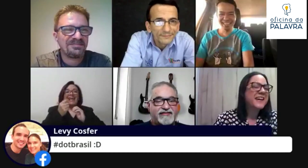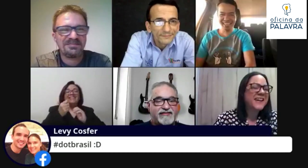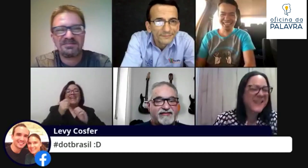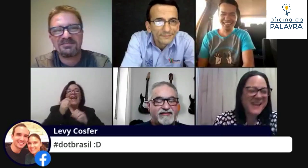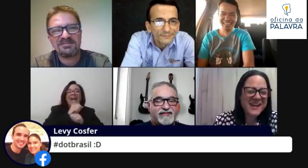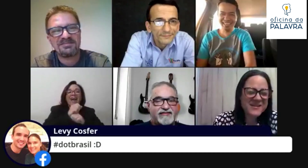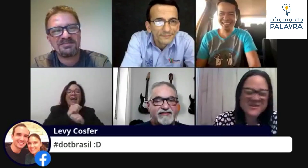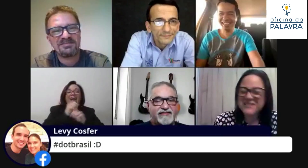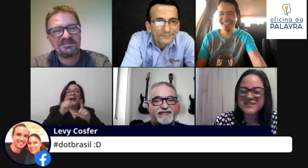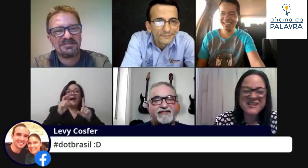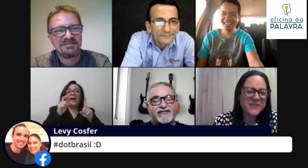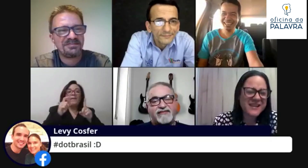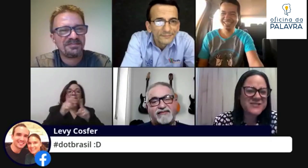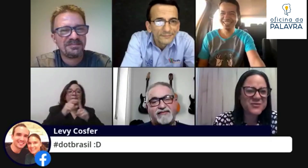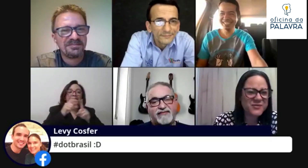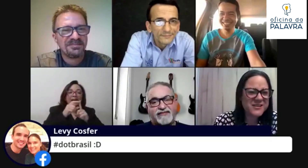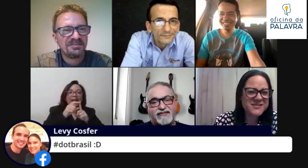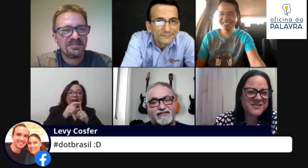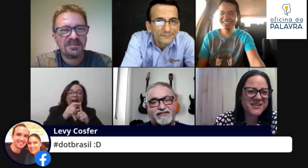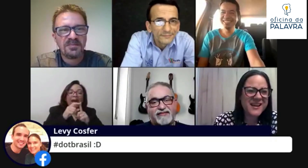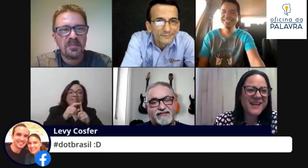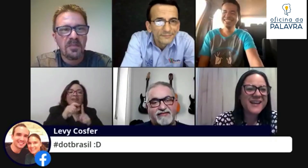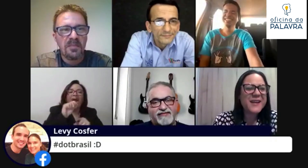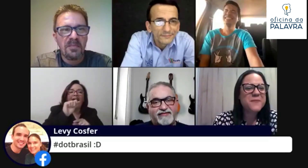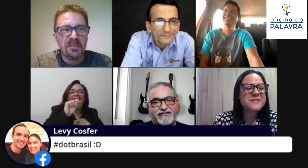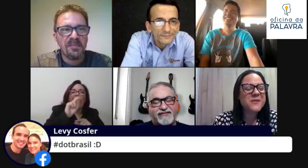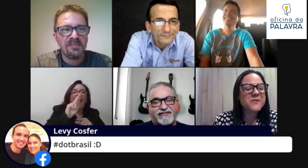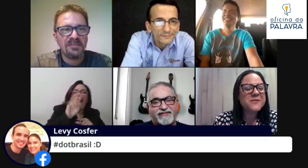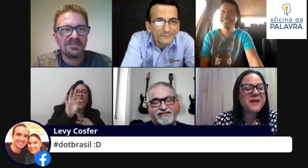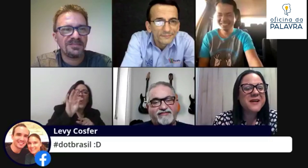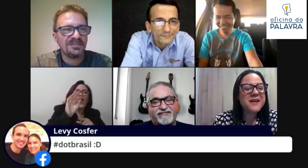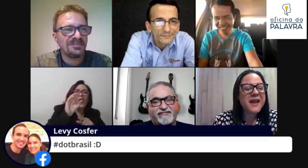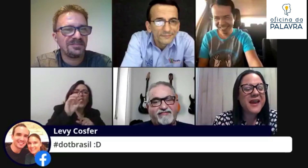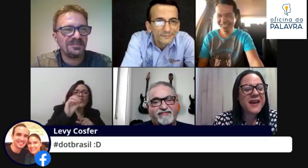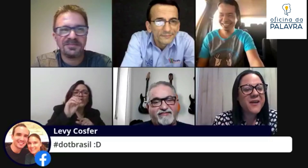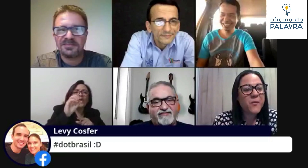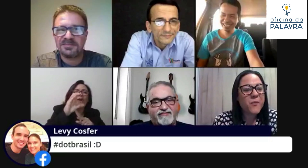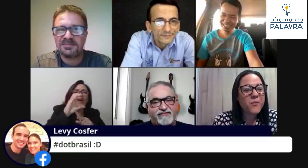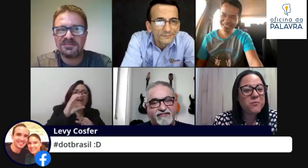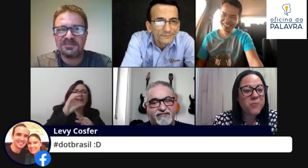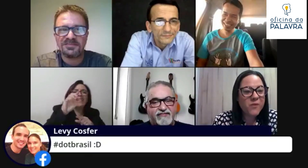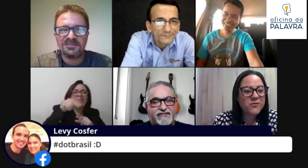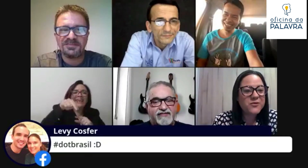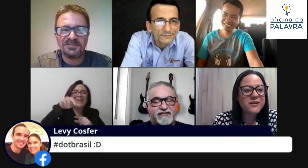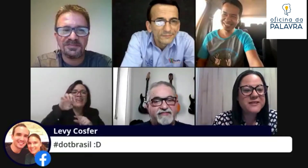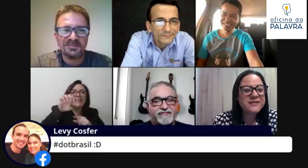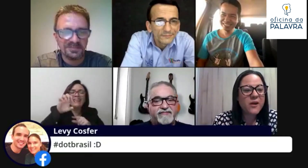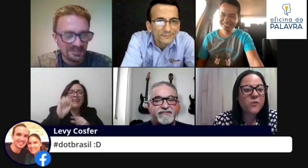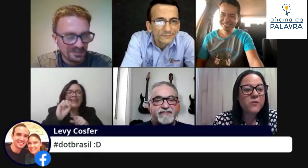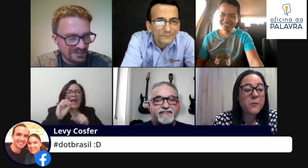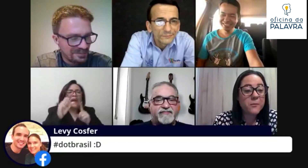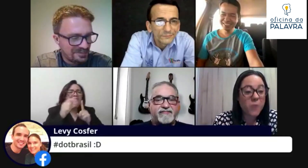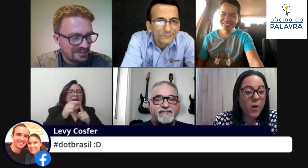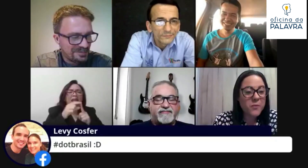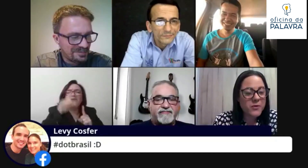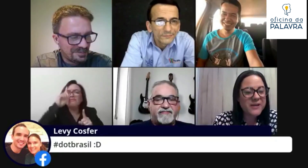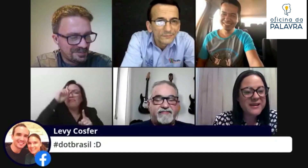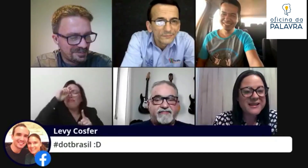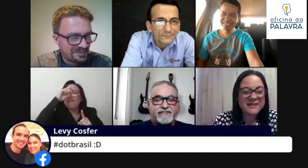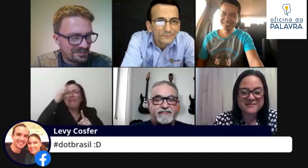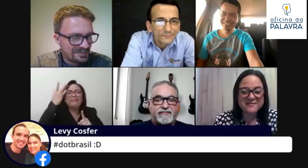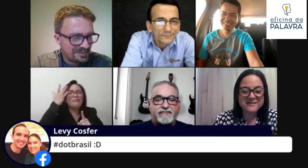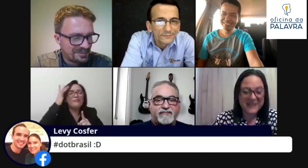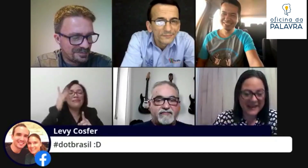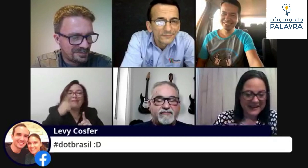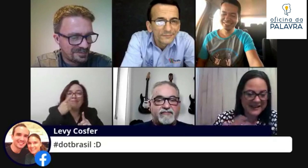né? A gente quer falar difícil, né? Mas são um povo, então, próprio